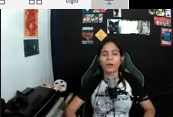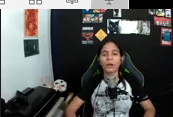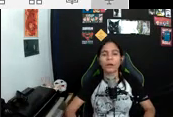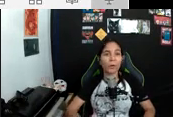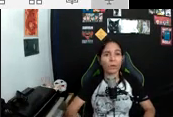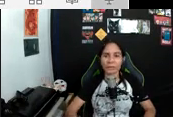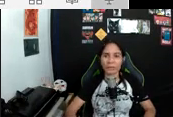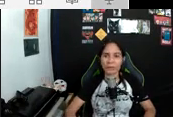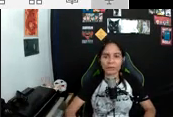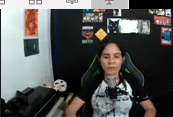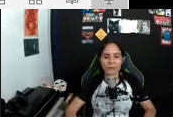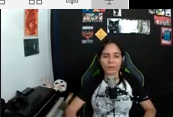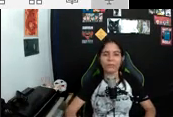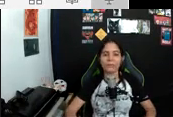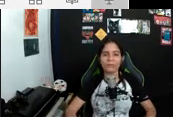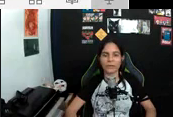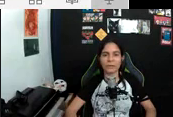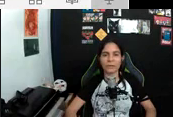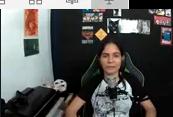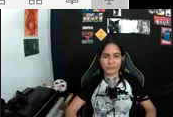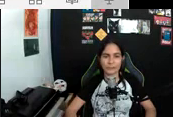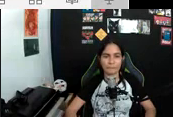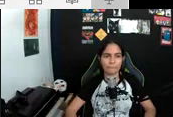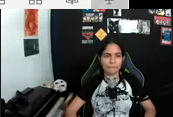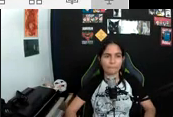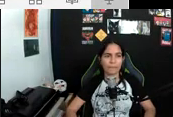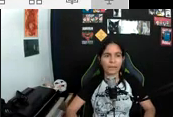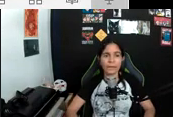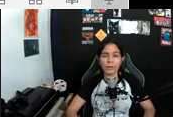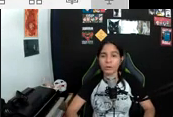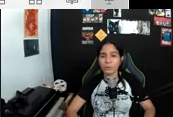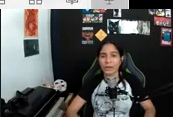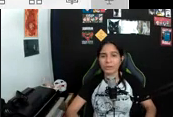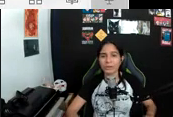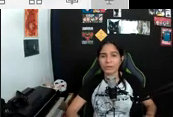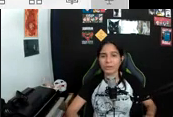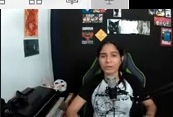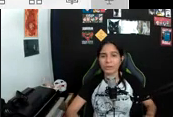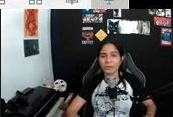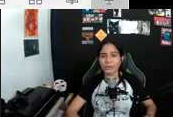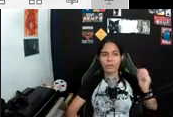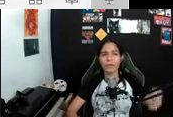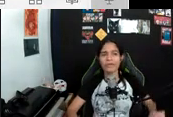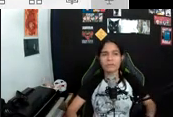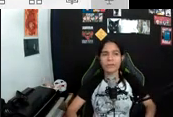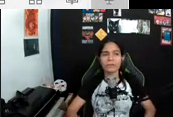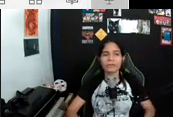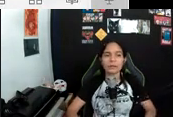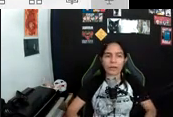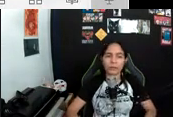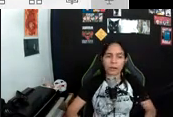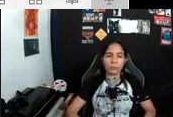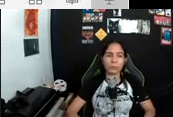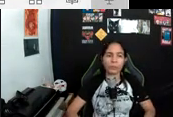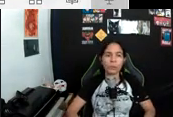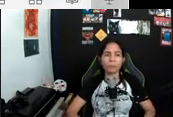qual tratamento ou ausência de tratamento que ele vai seguir. No artigo 28,